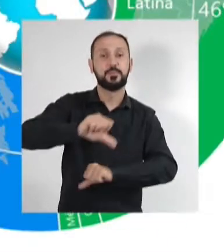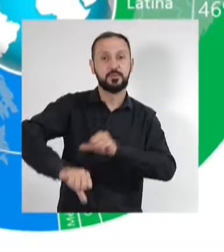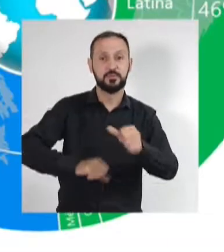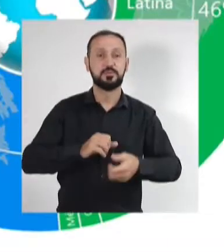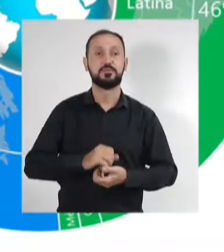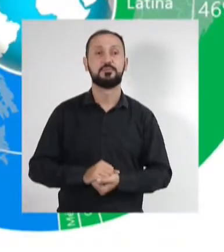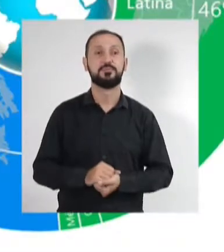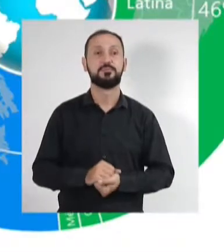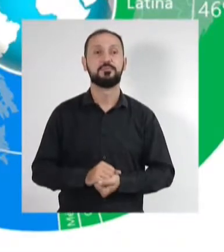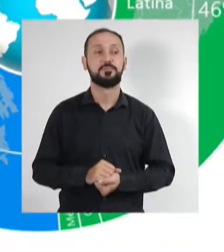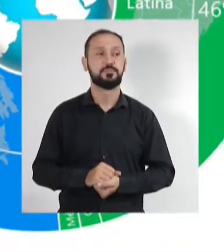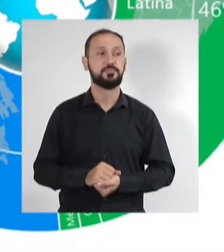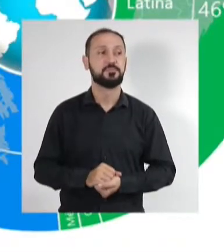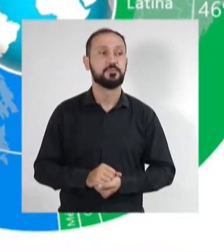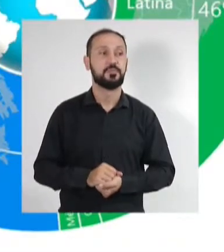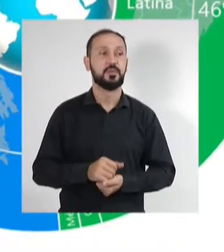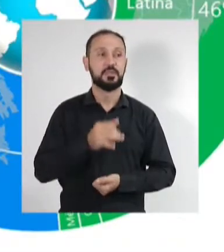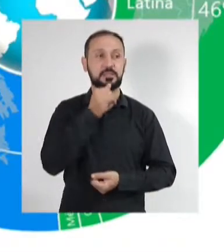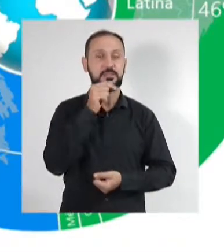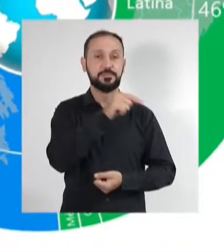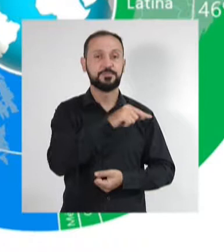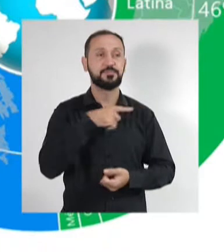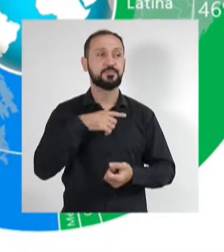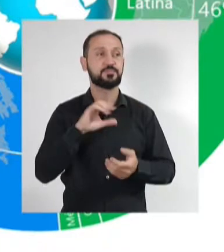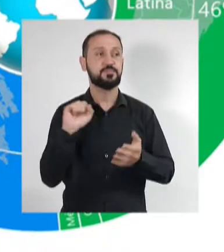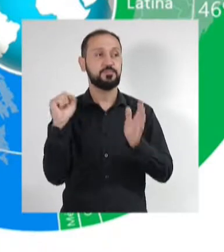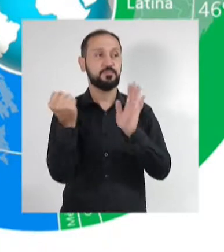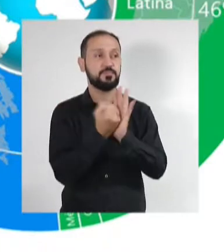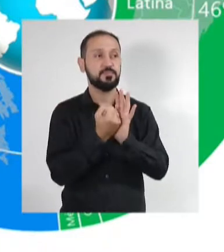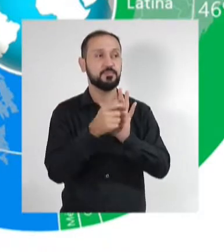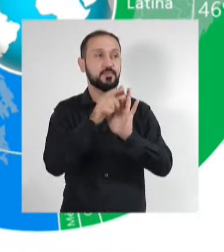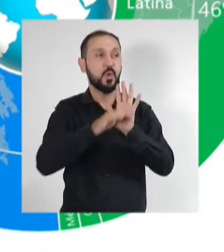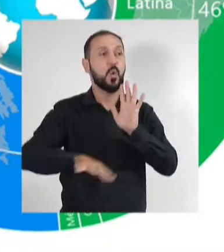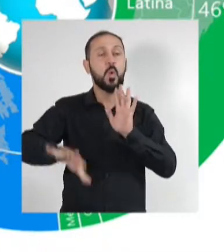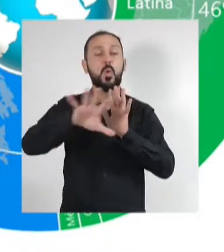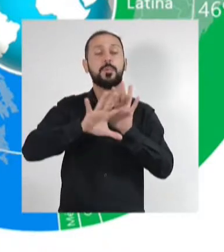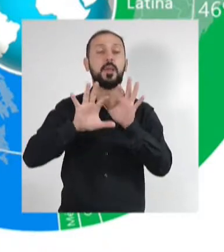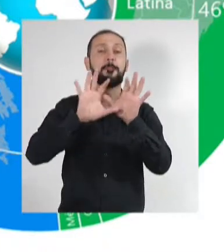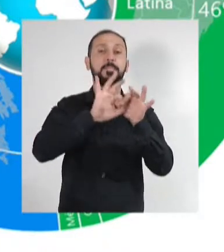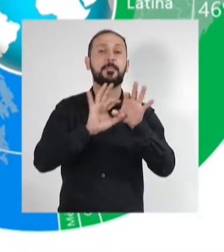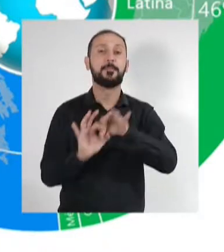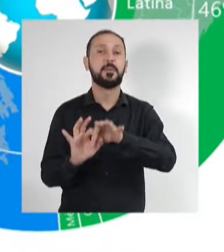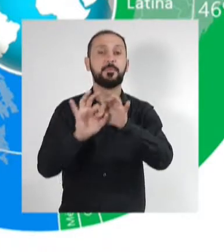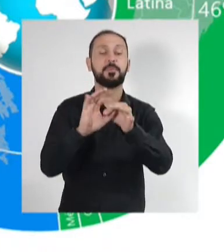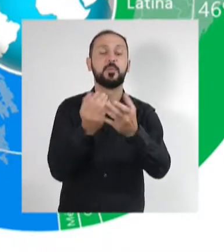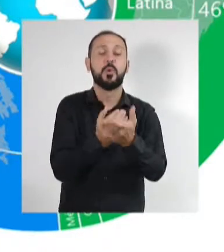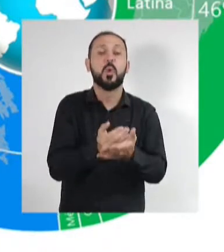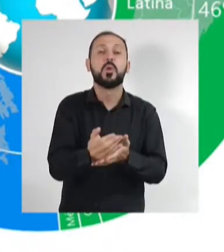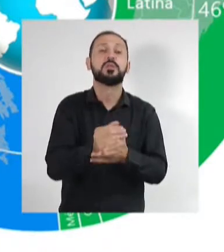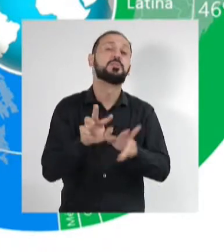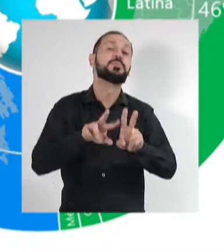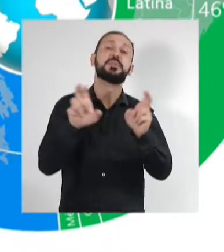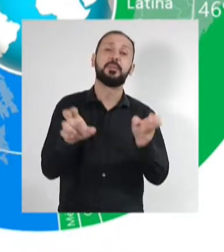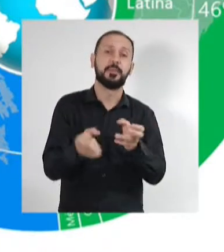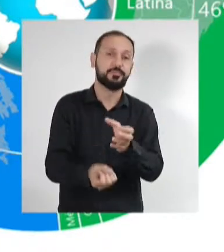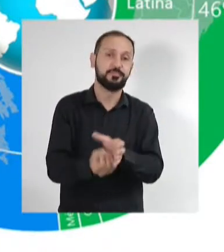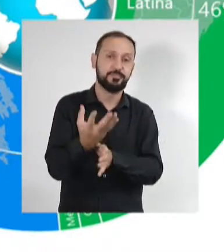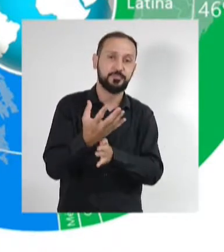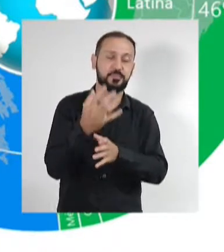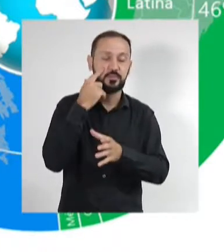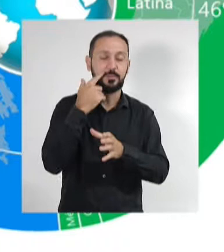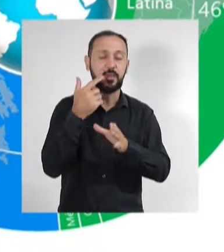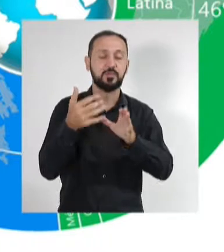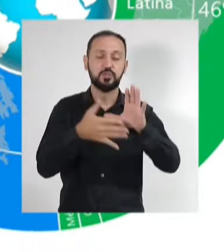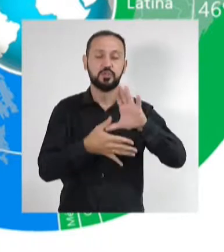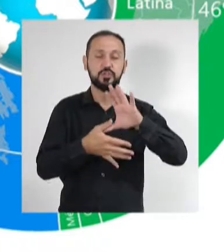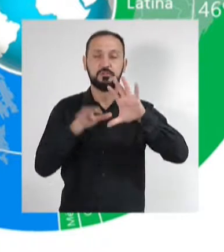transformações. Aqui está a estratificação do nosso ecossistema associativo por origem de continentes.